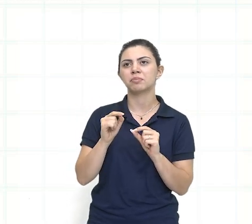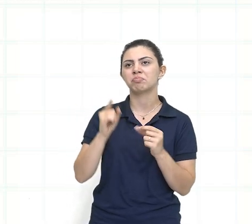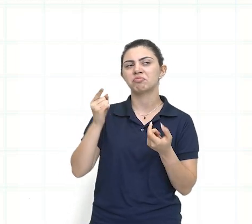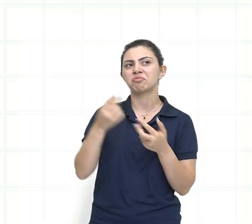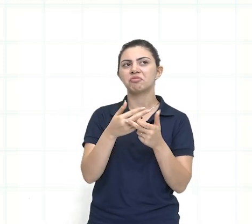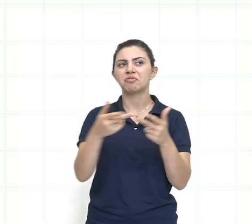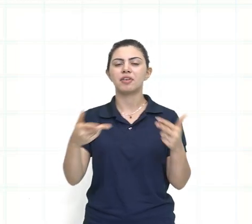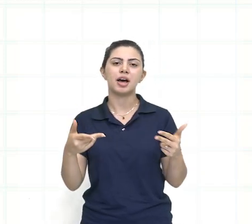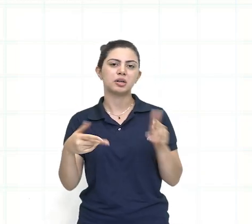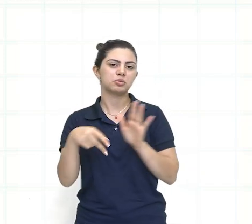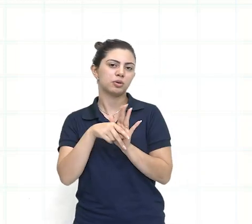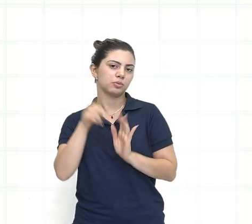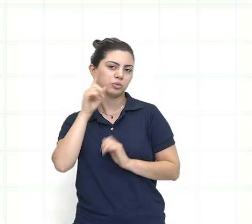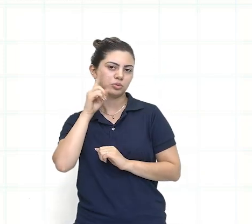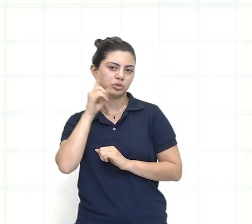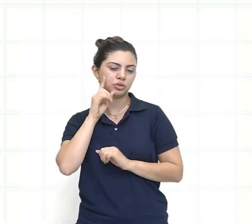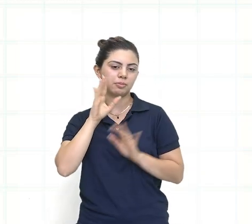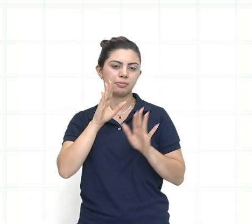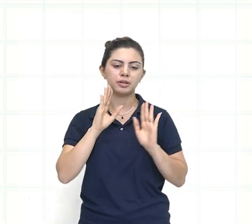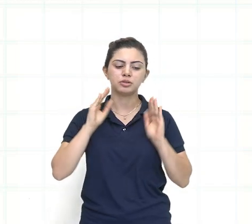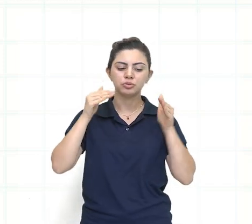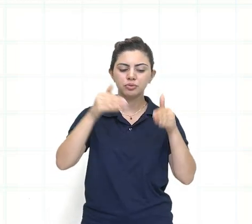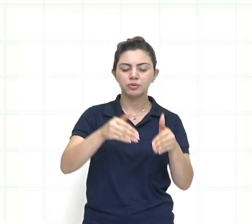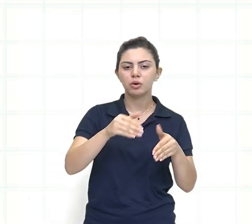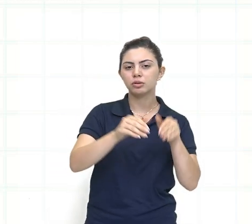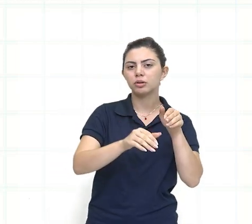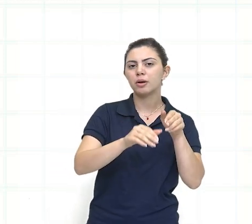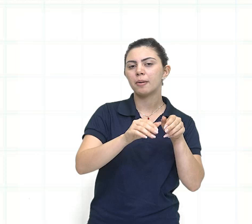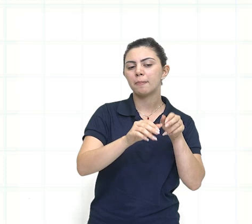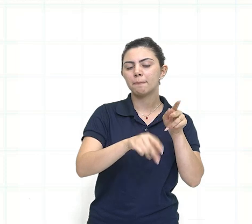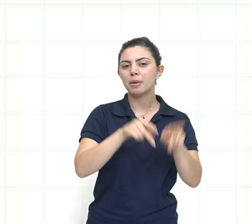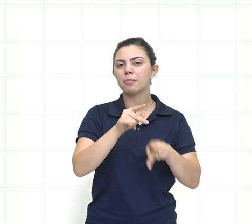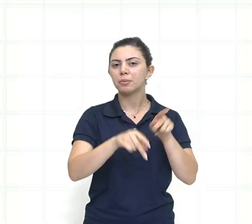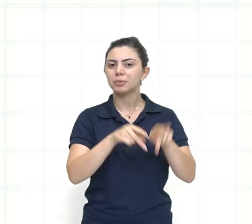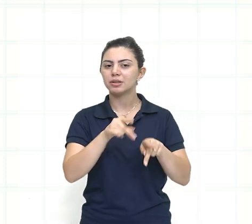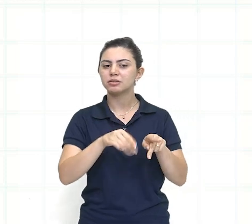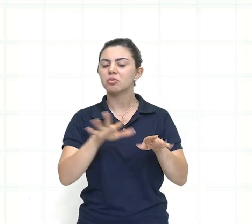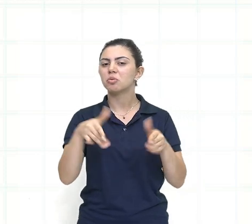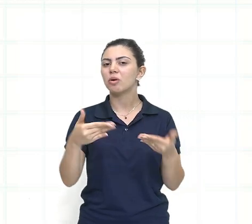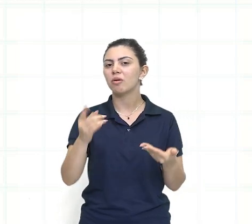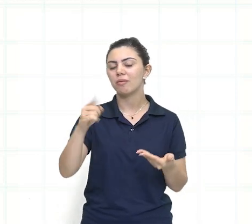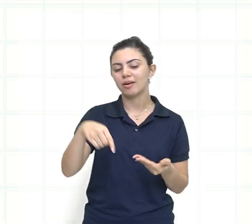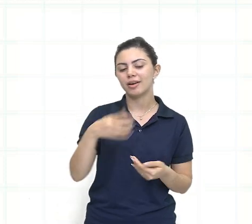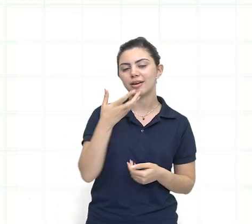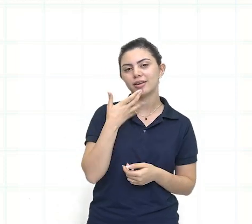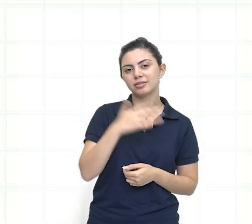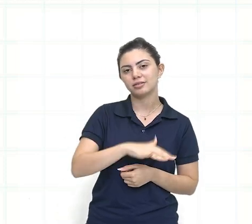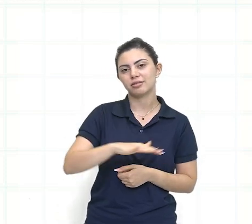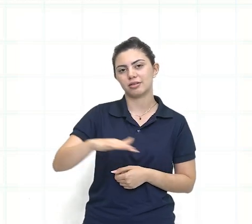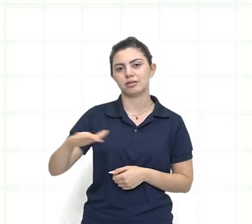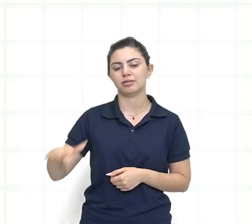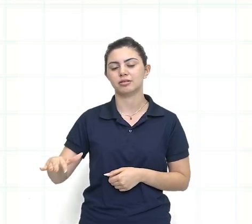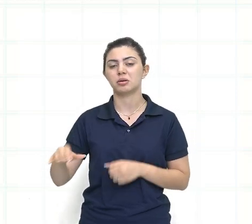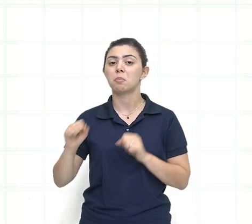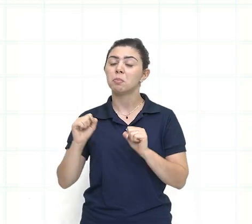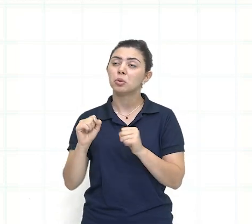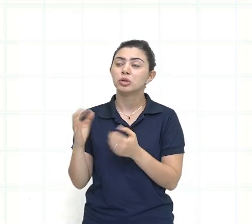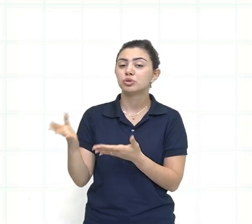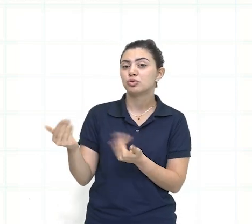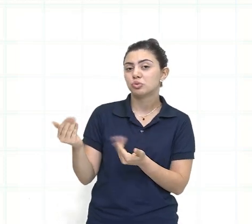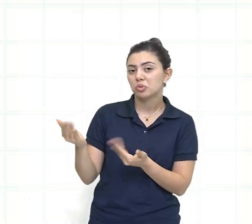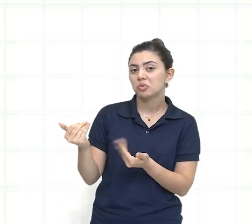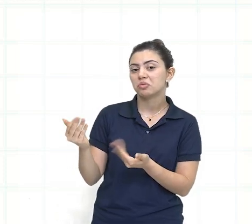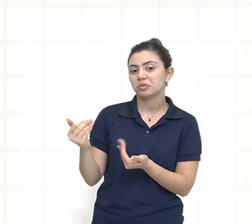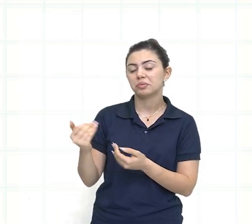desse poema? A gente vê que ele está mais voltado para o público infantil, né? Até aí o adolescente,